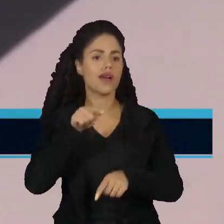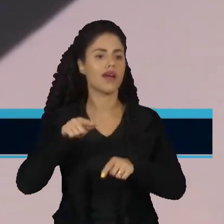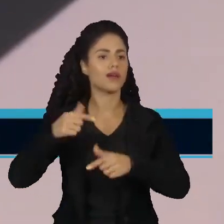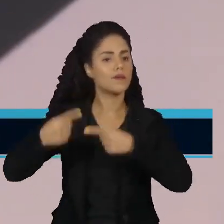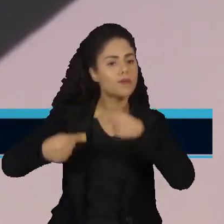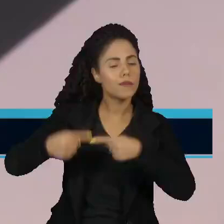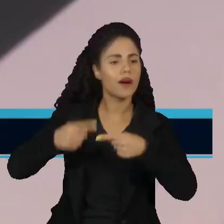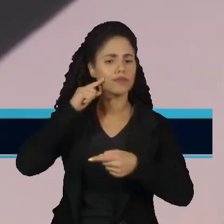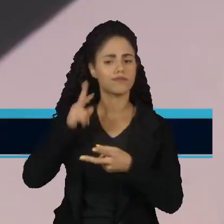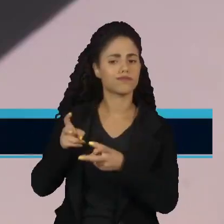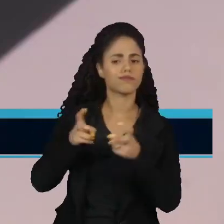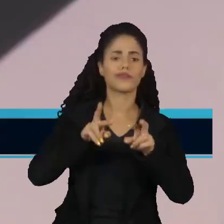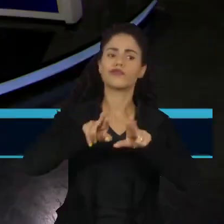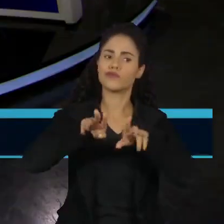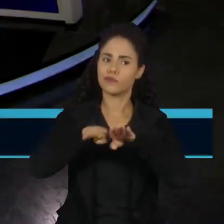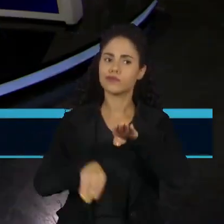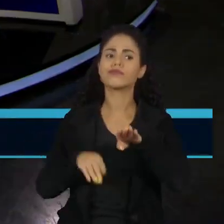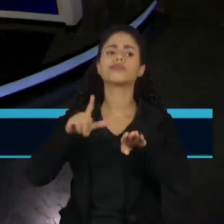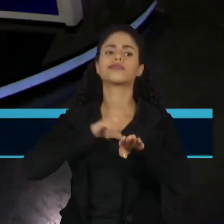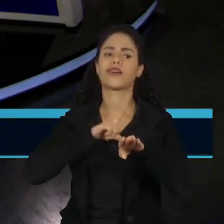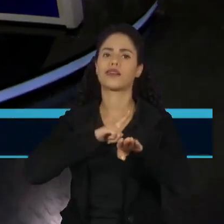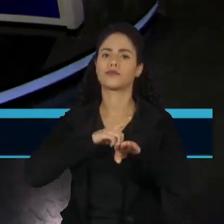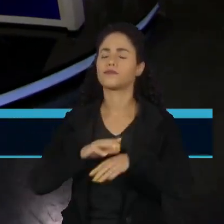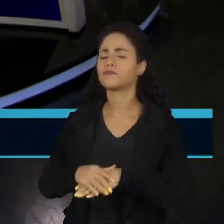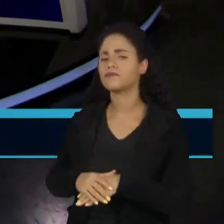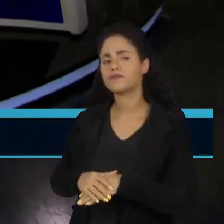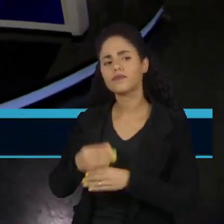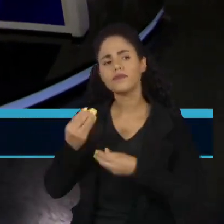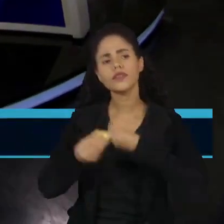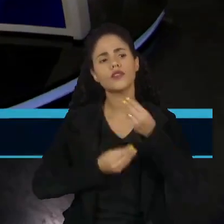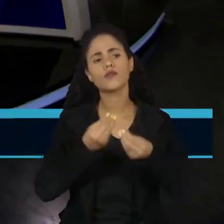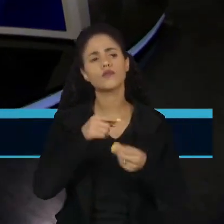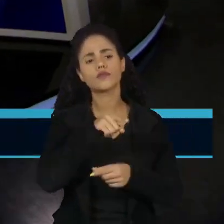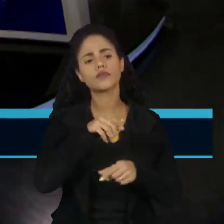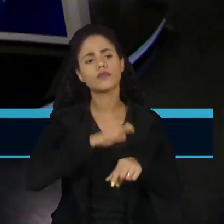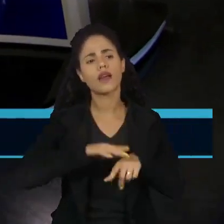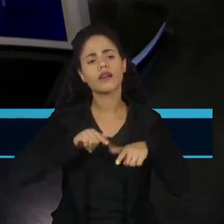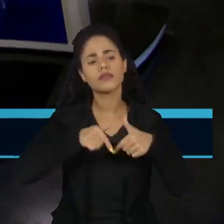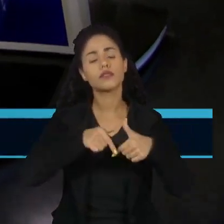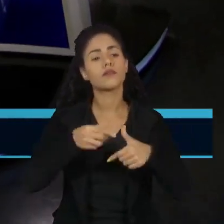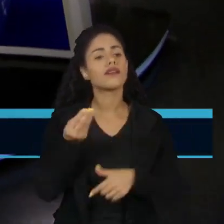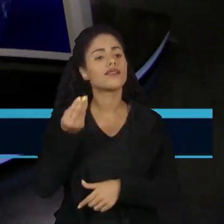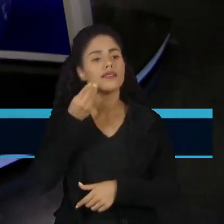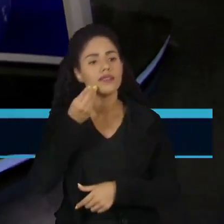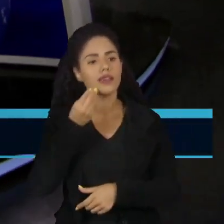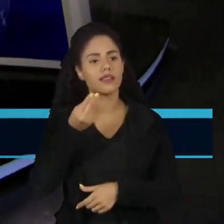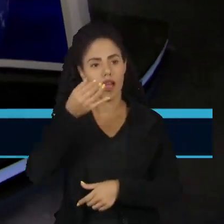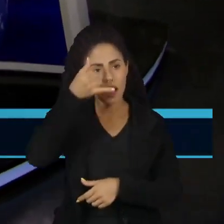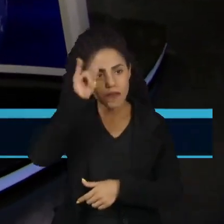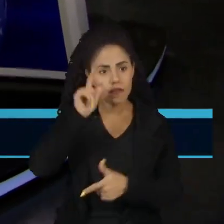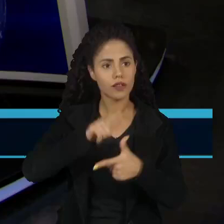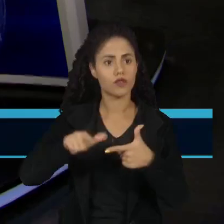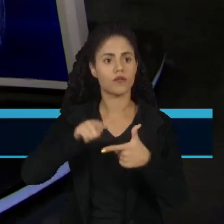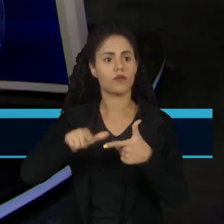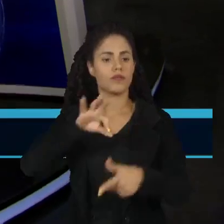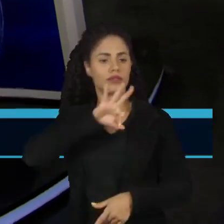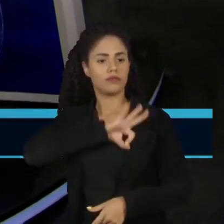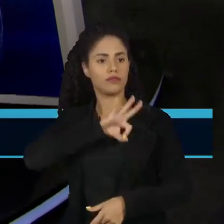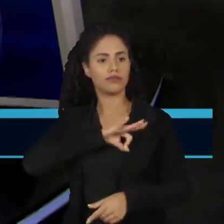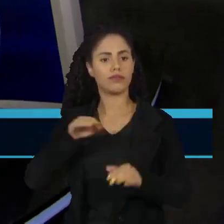etc., chama muito atenção. E, Senes, que medidas poderiam ser tomadas para a gente combater essa concentração de renda no